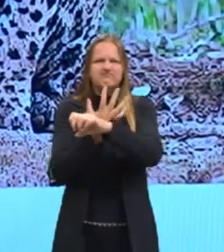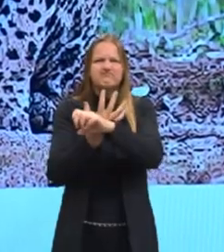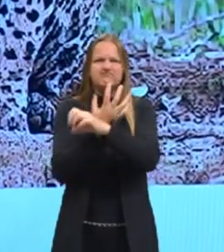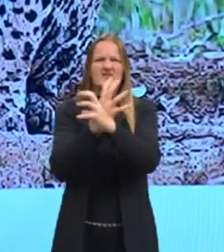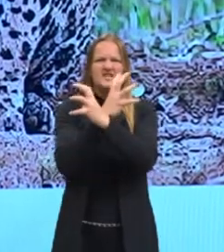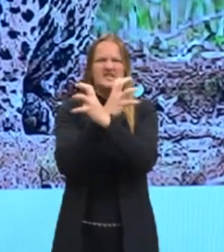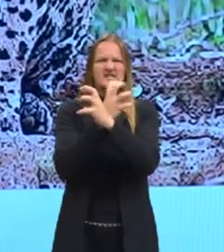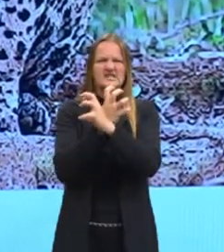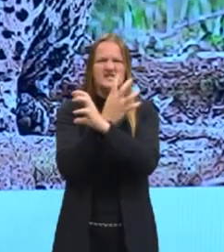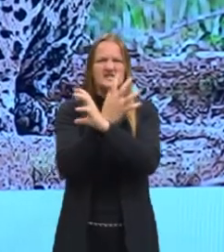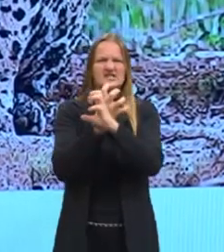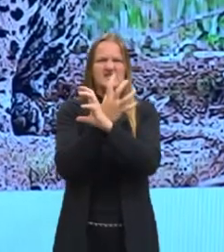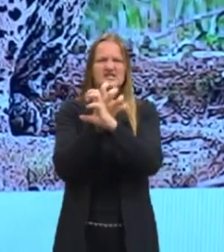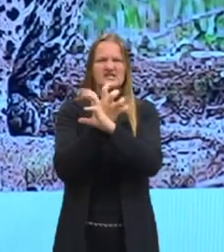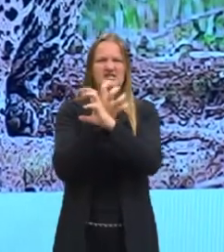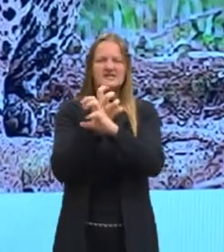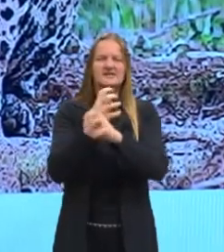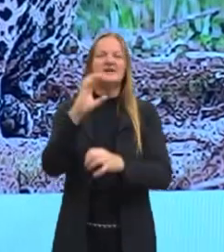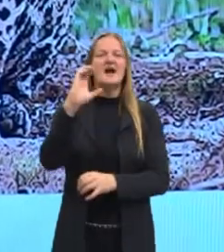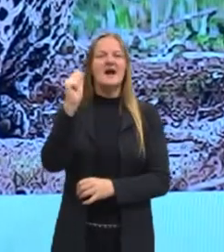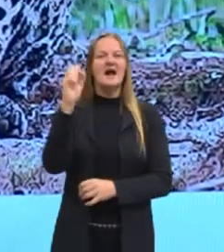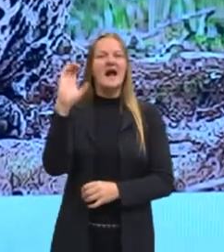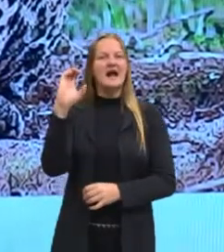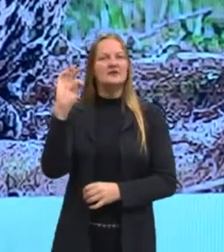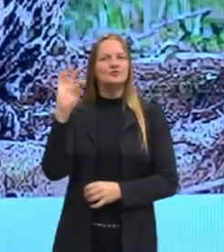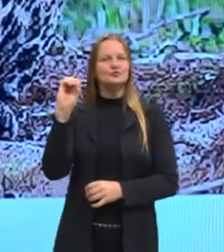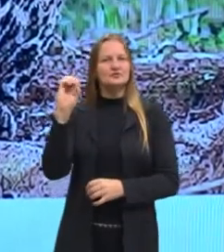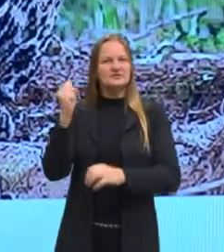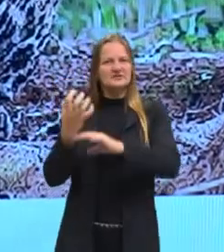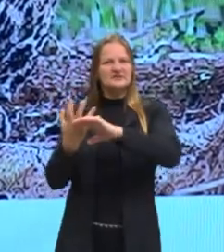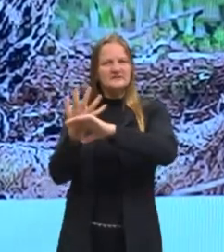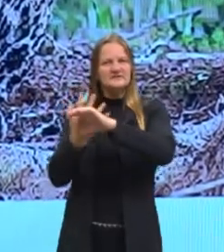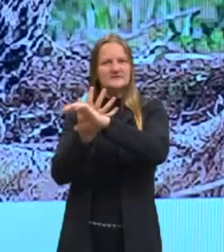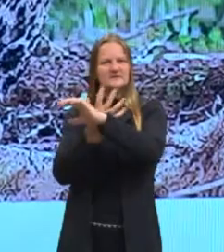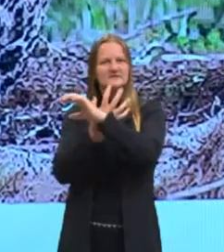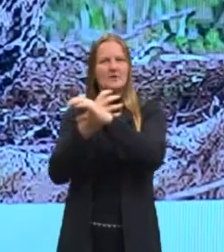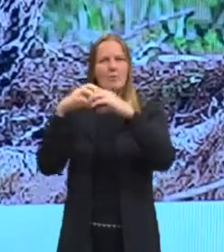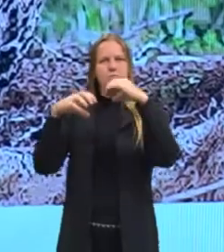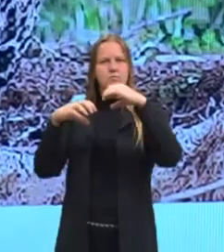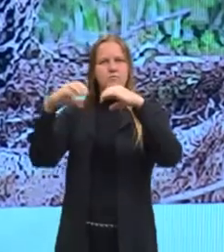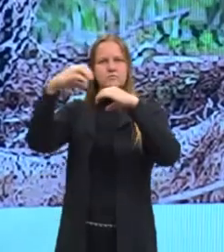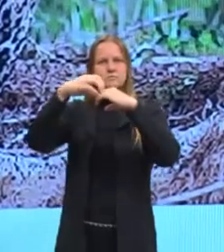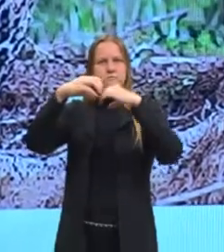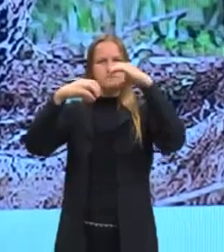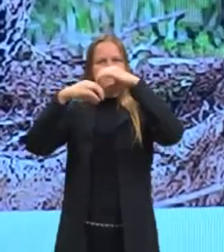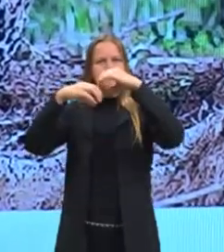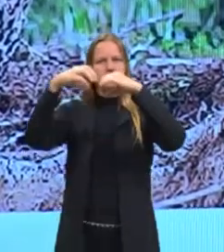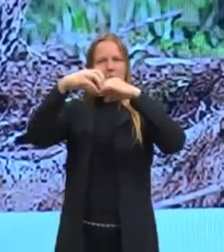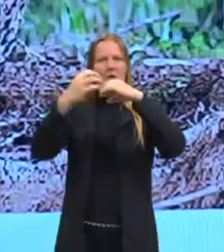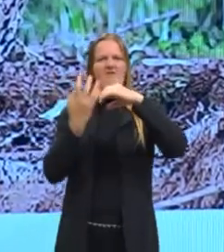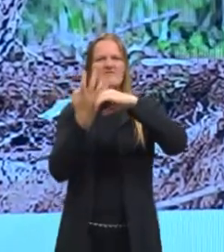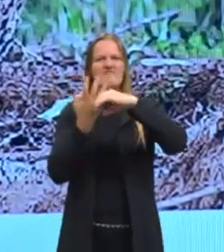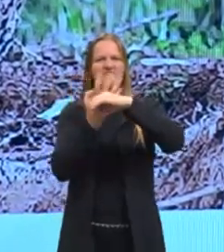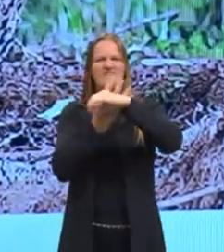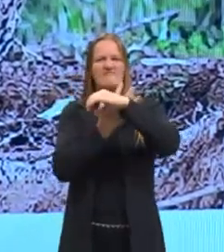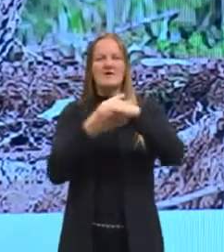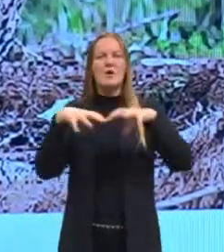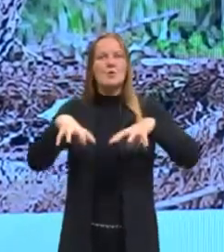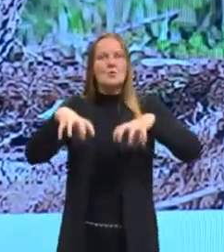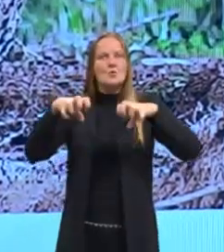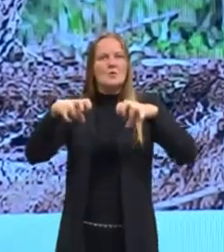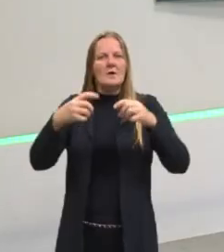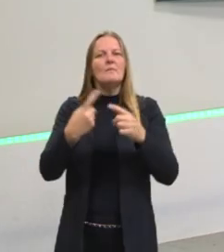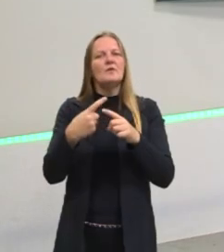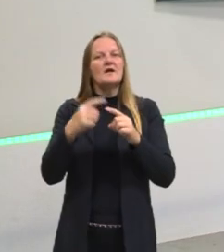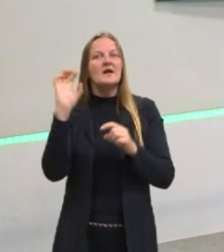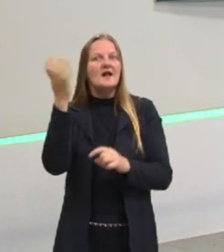coisa toda olha aí ó mostrando aqui para vocês né cactos né aquela coisa toda retorcida e tal é um bioma seco a gente já sabe